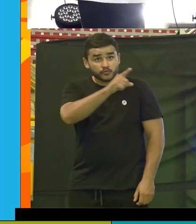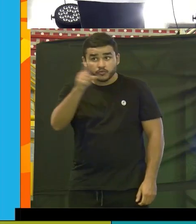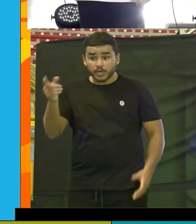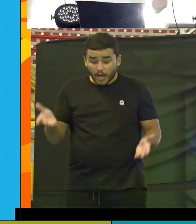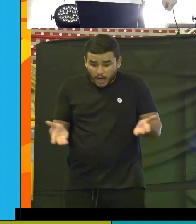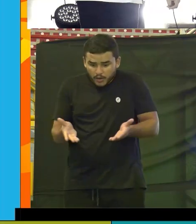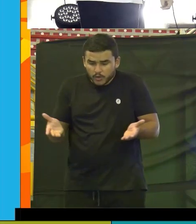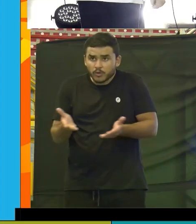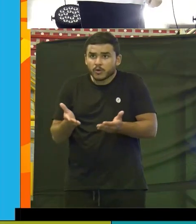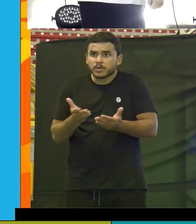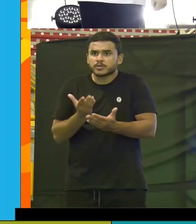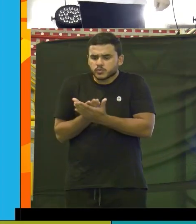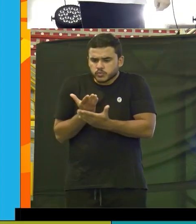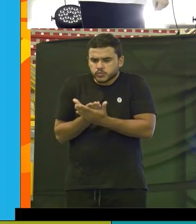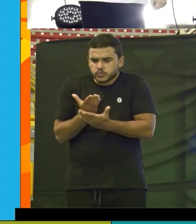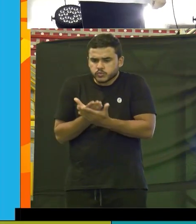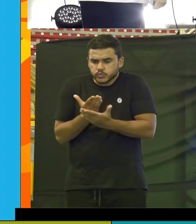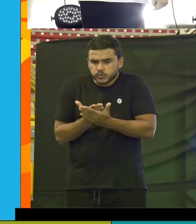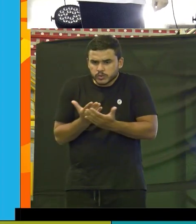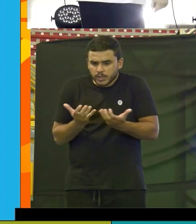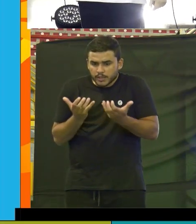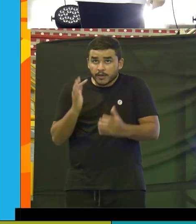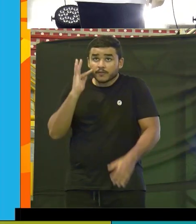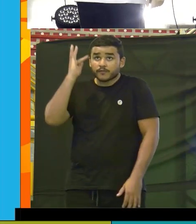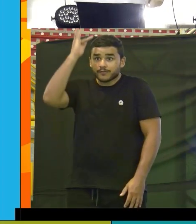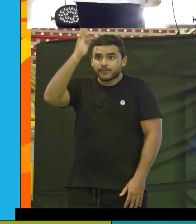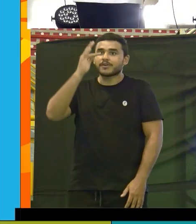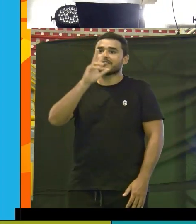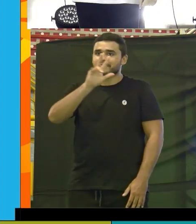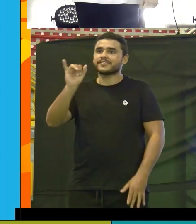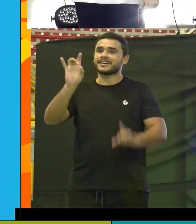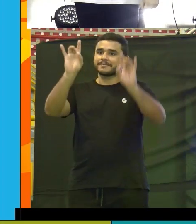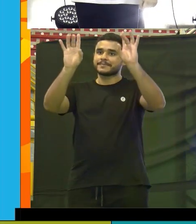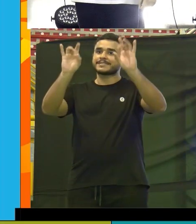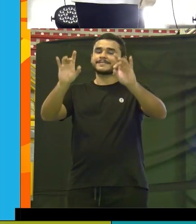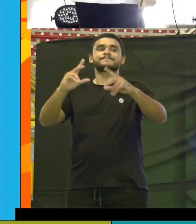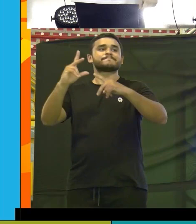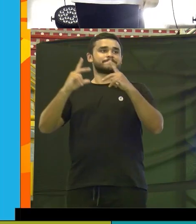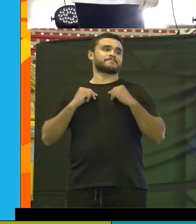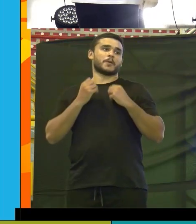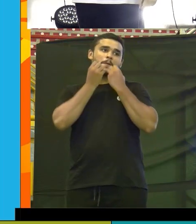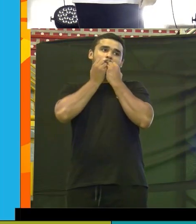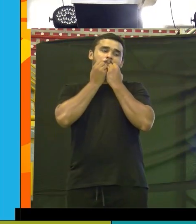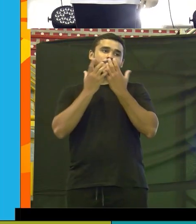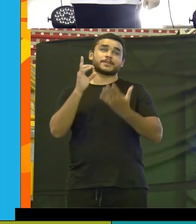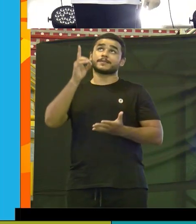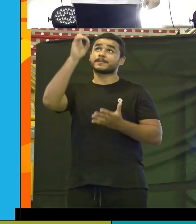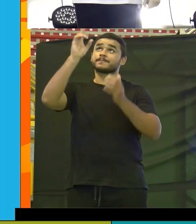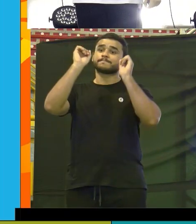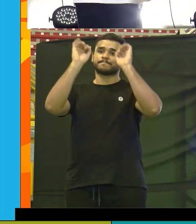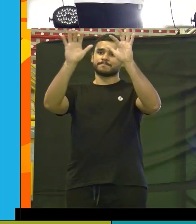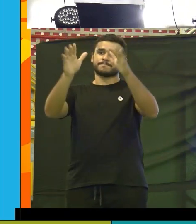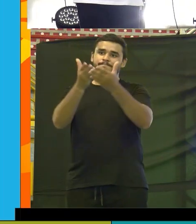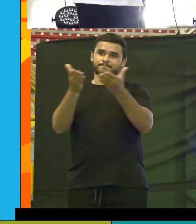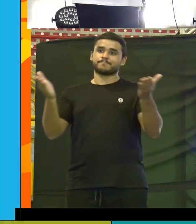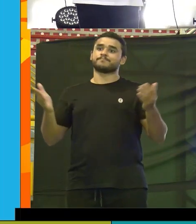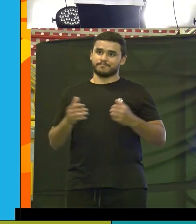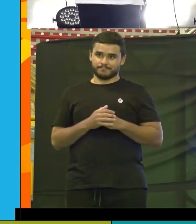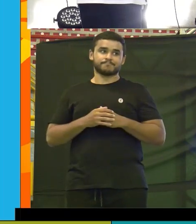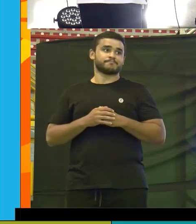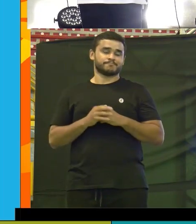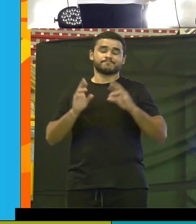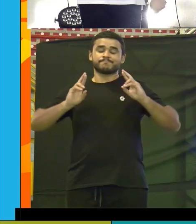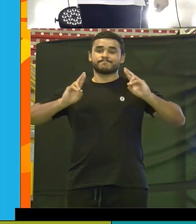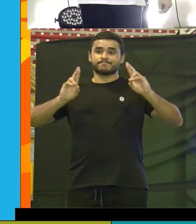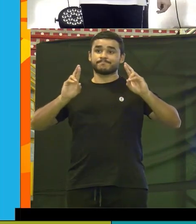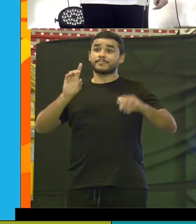jamais vai colher laranja, tá? Te prepara, que a colheita vai ser maravilhosa. E que bom que